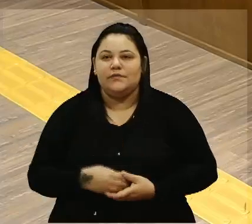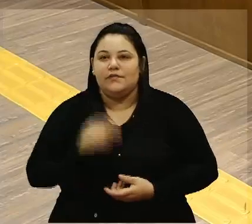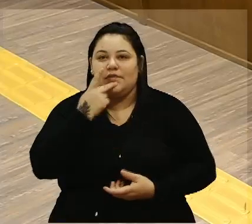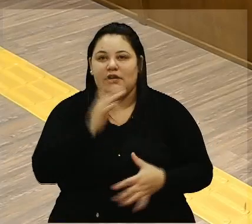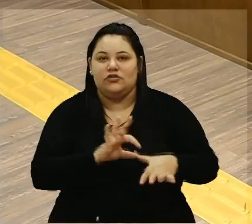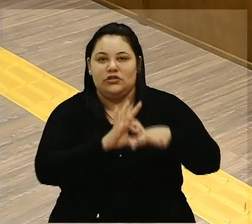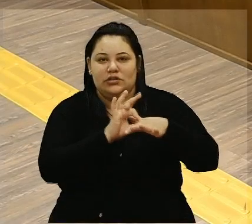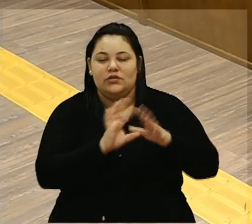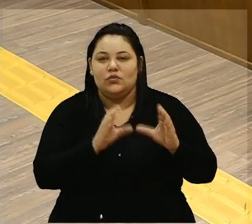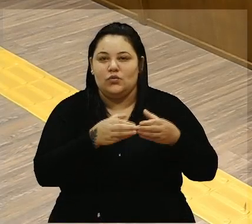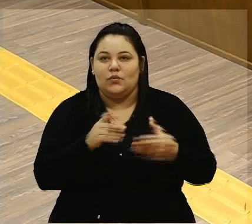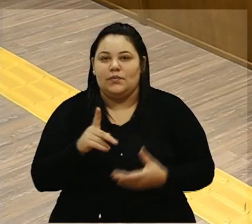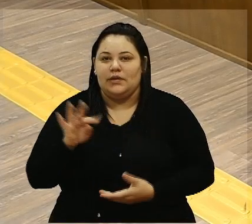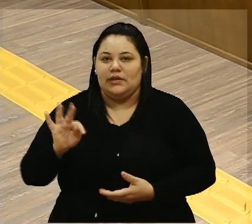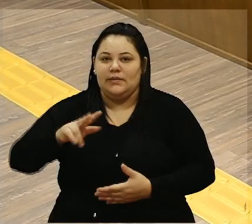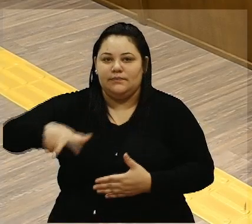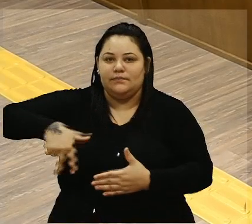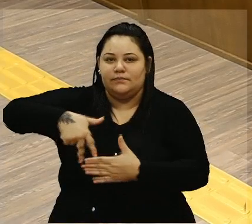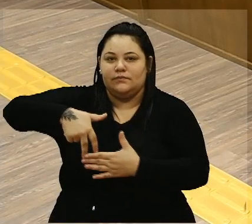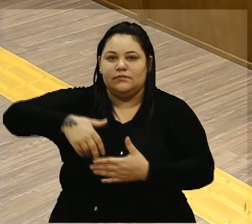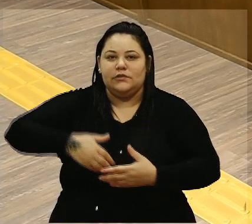líder da bancada do PT, na tribuna.